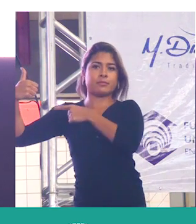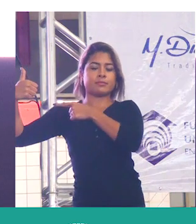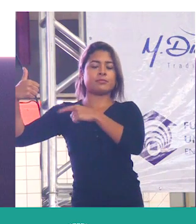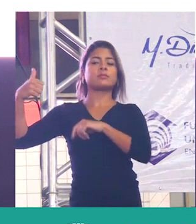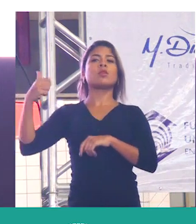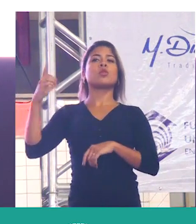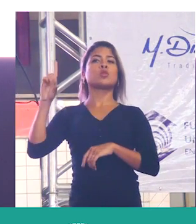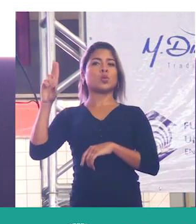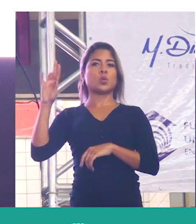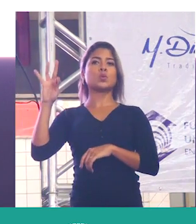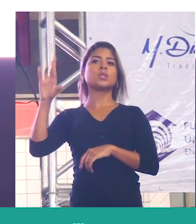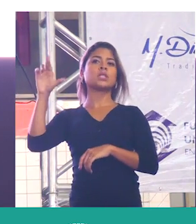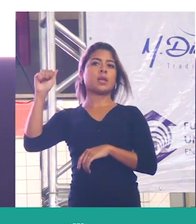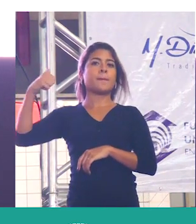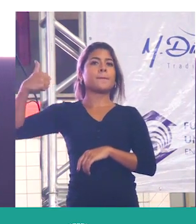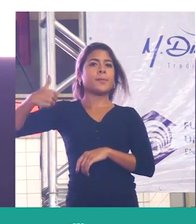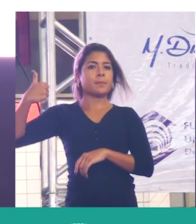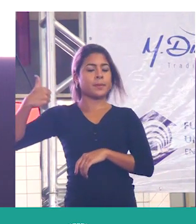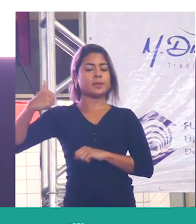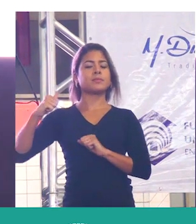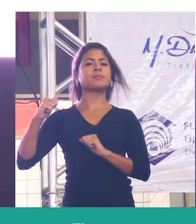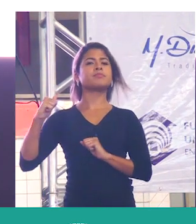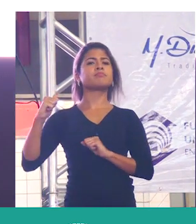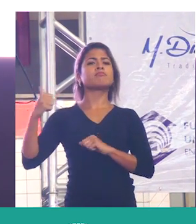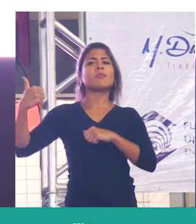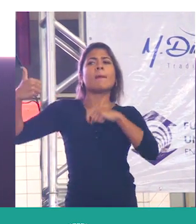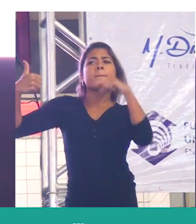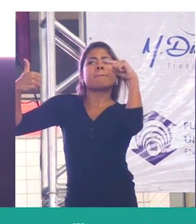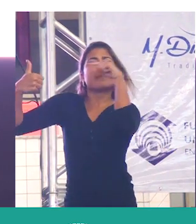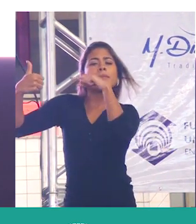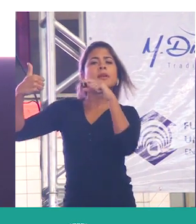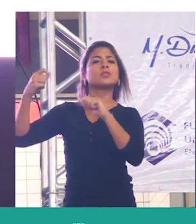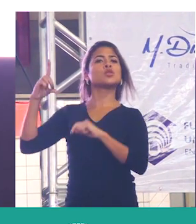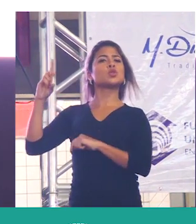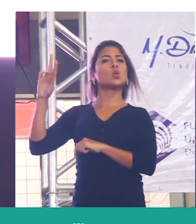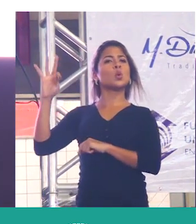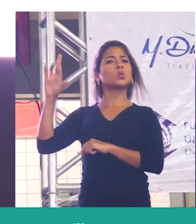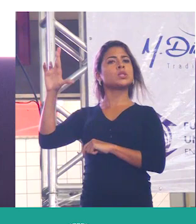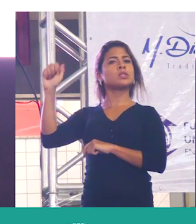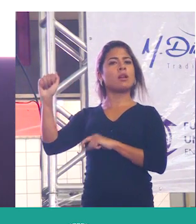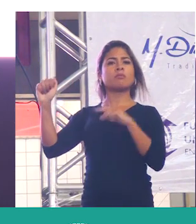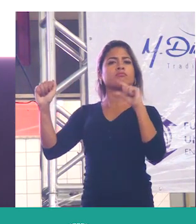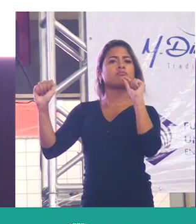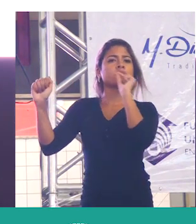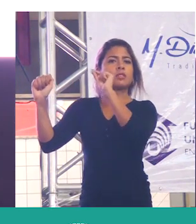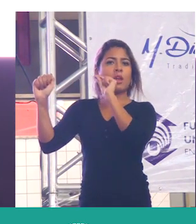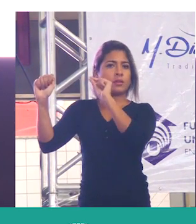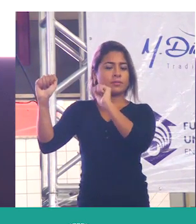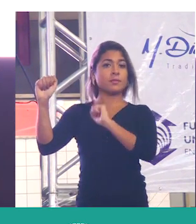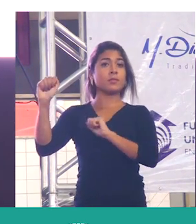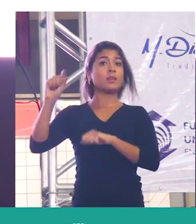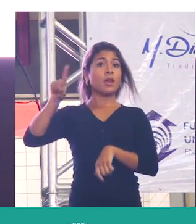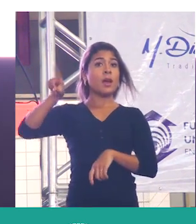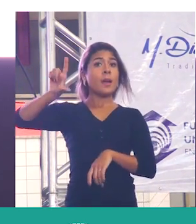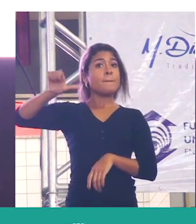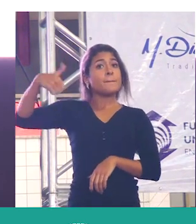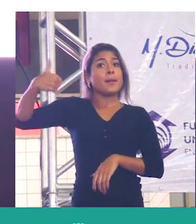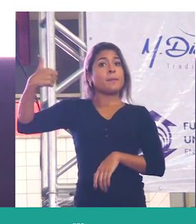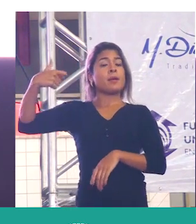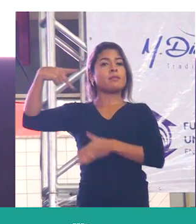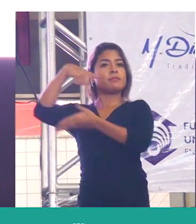Dutra. Quem é o Dutra, pessoal? O primeiro presidente da República